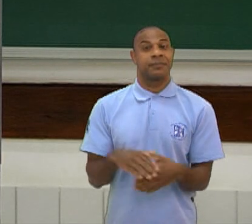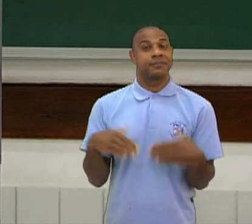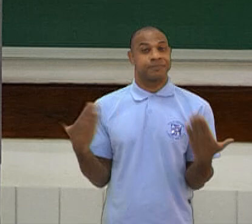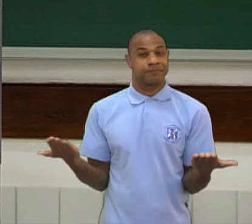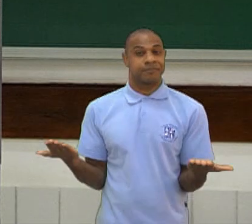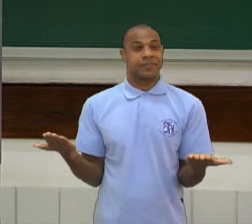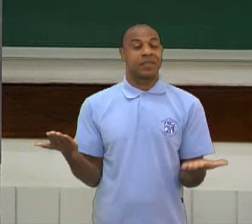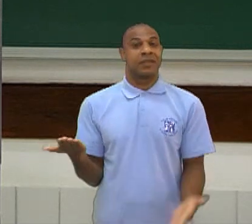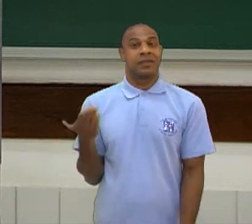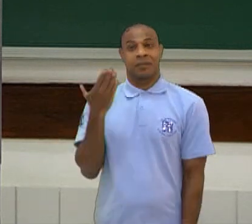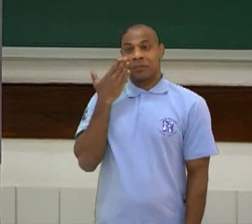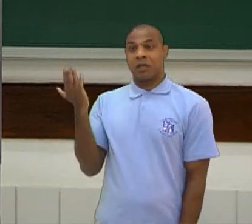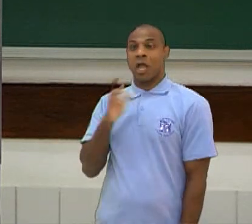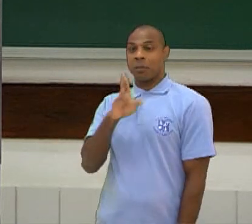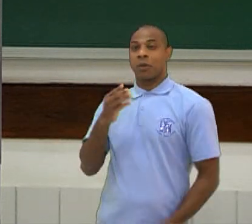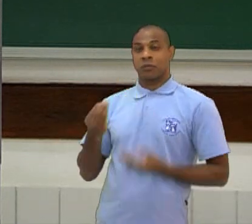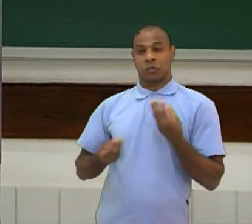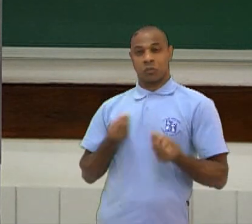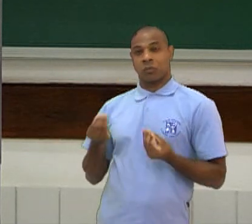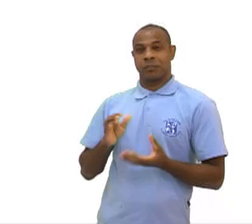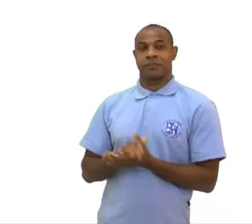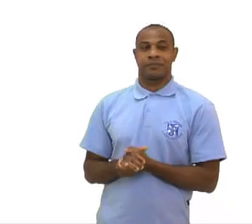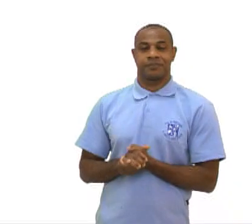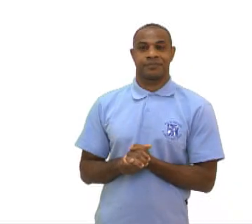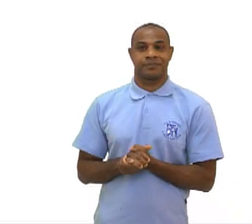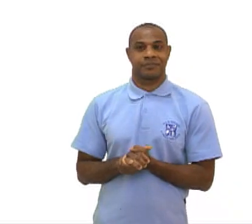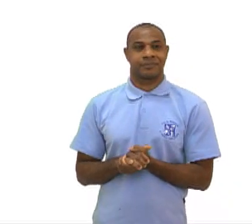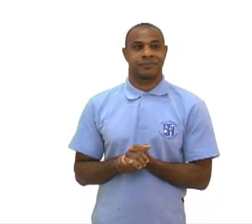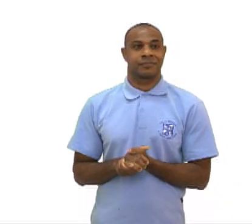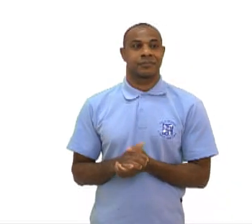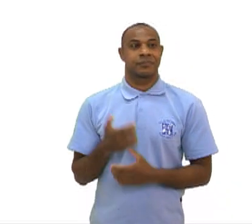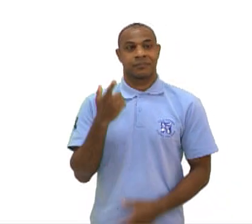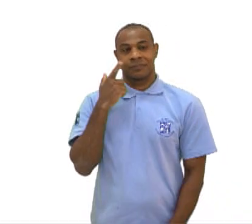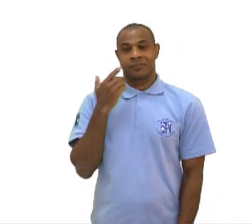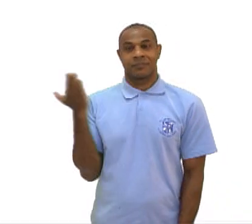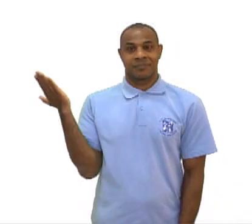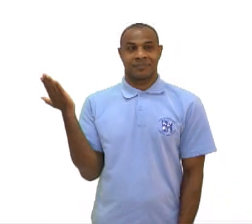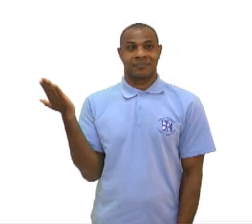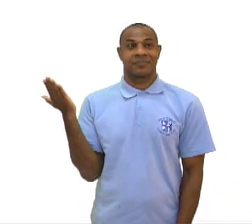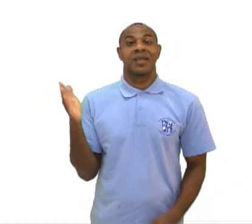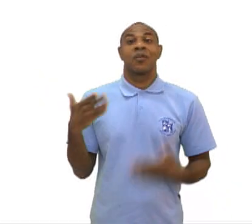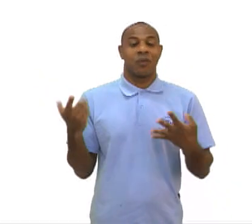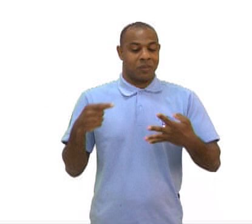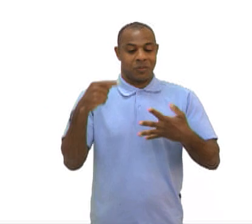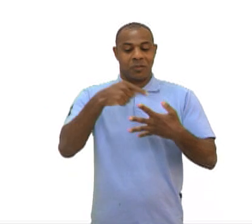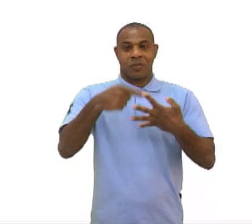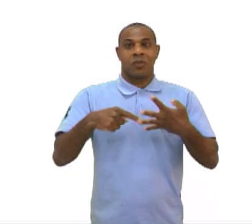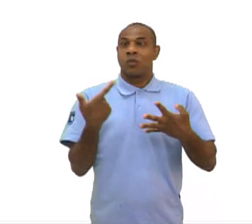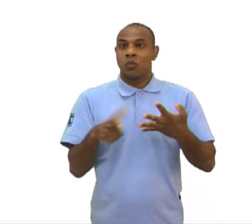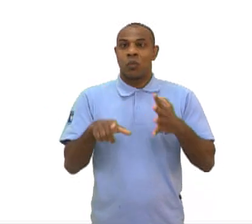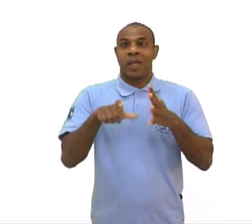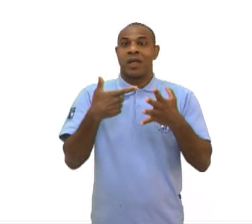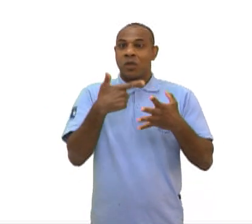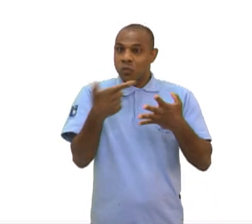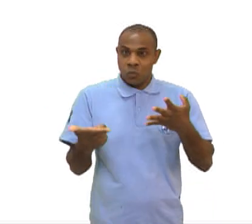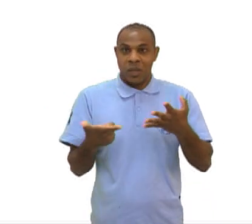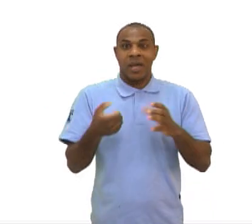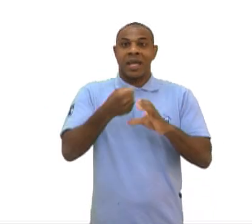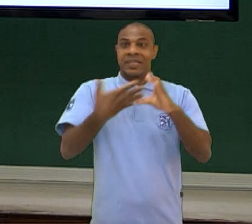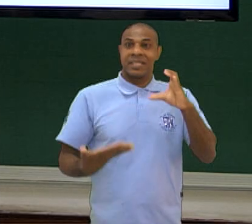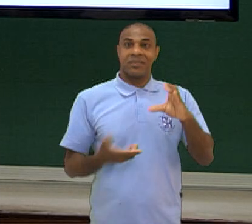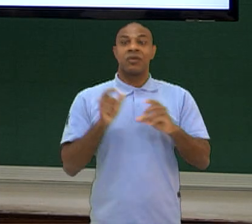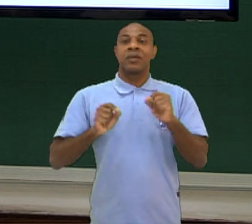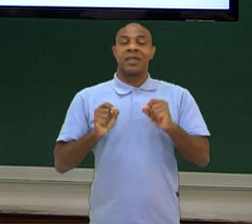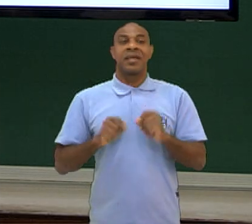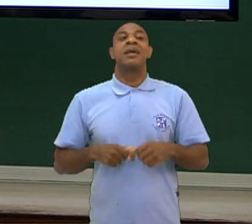Então, pessoal, vamos lá ver a resposta do nosso quiz. Então, qual não é uma característica do regime autoritário? É